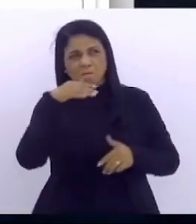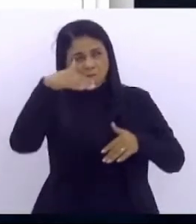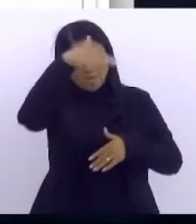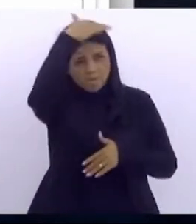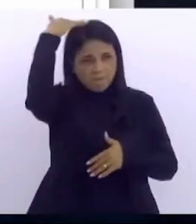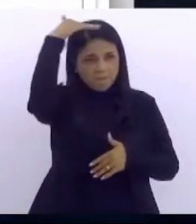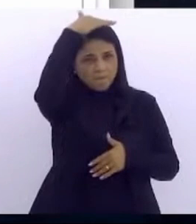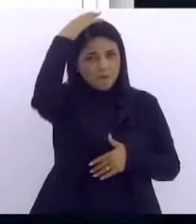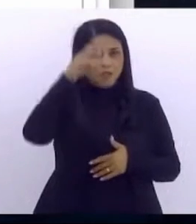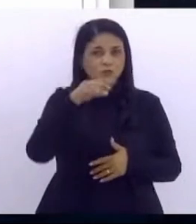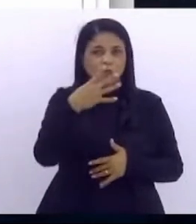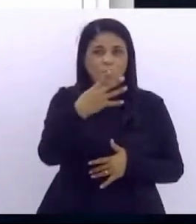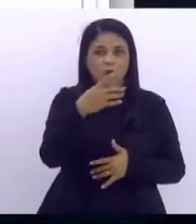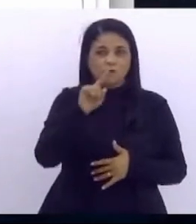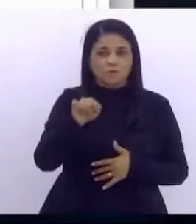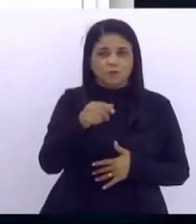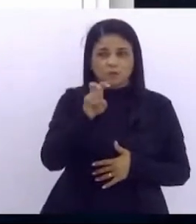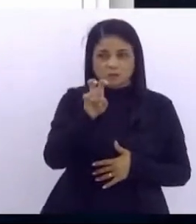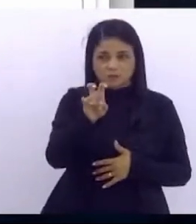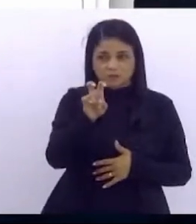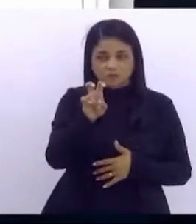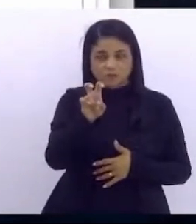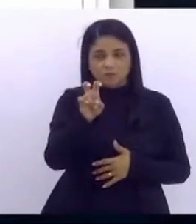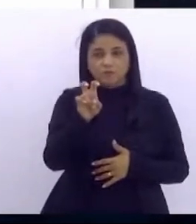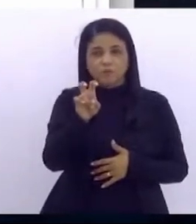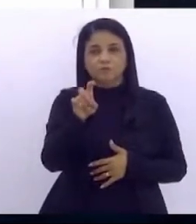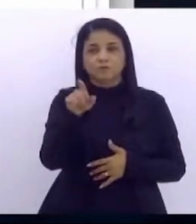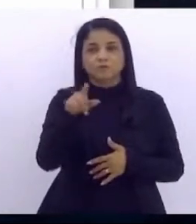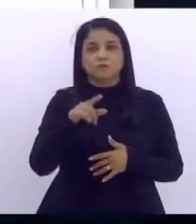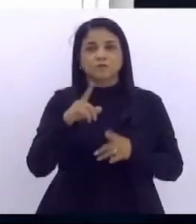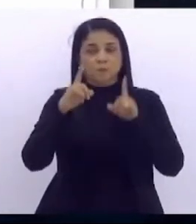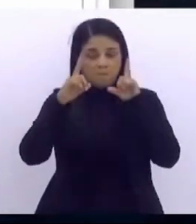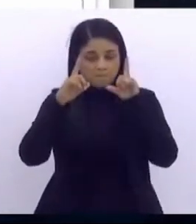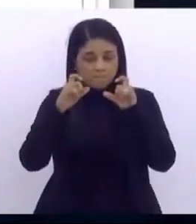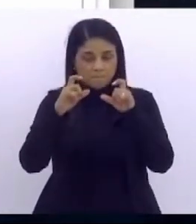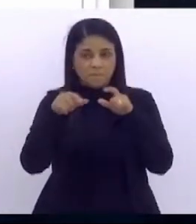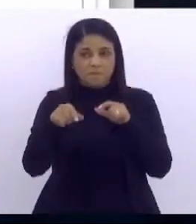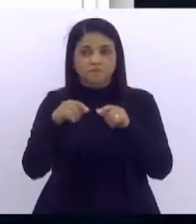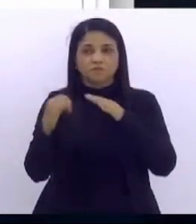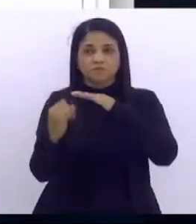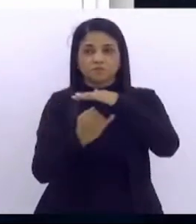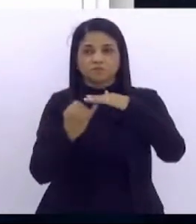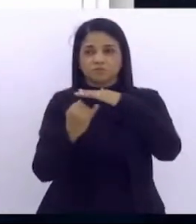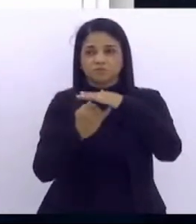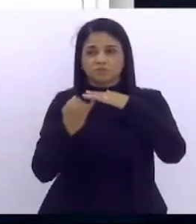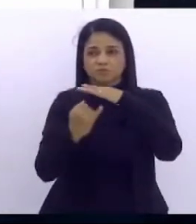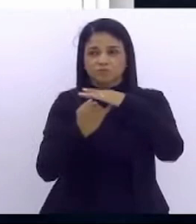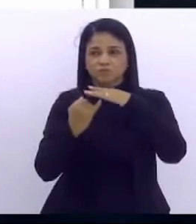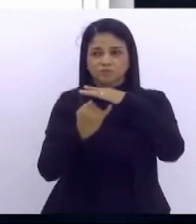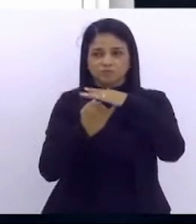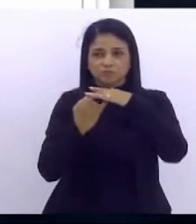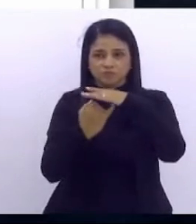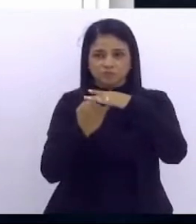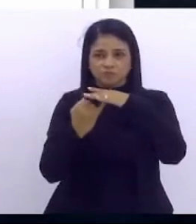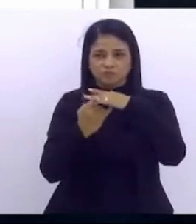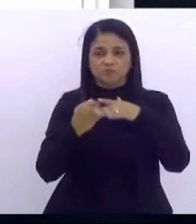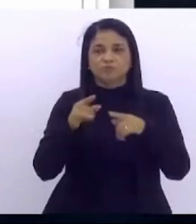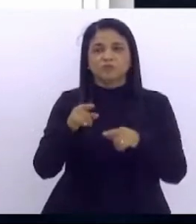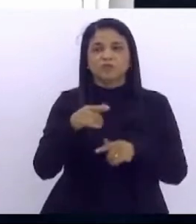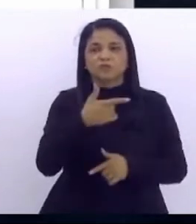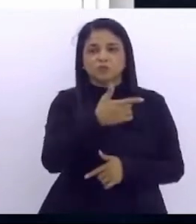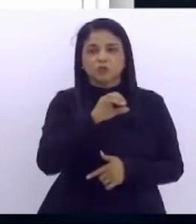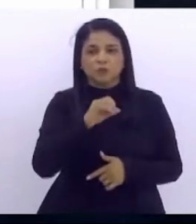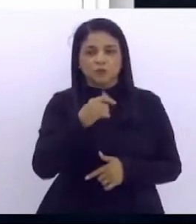eles estimaram no México. Isso aqui é o print do estudo do Instituto Guttmacher, que falou, em